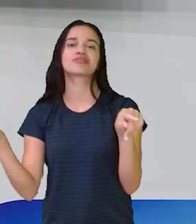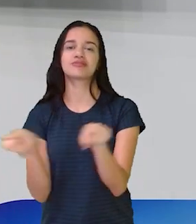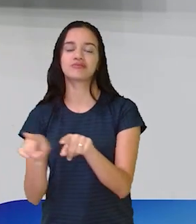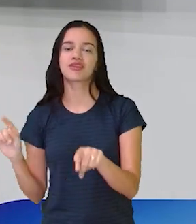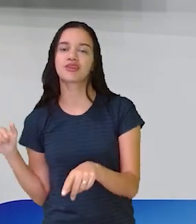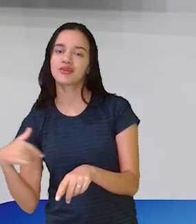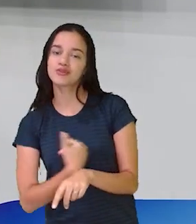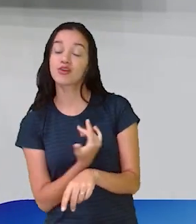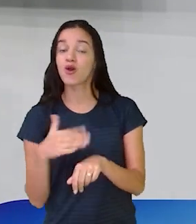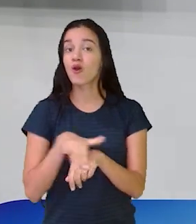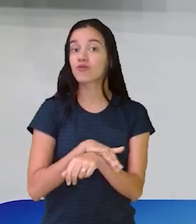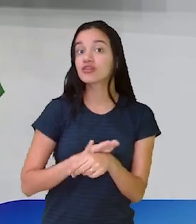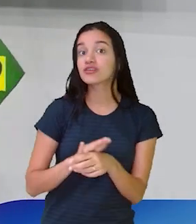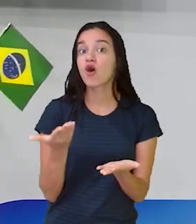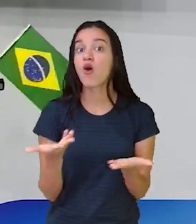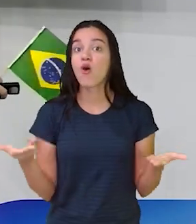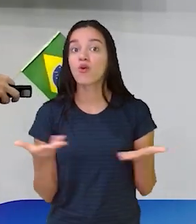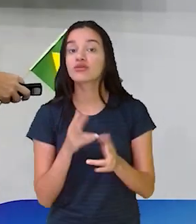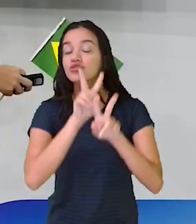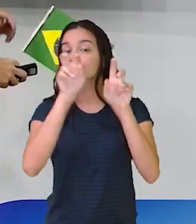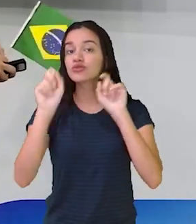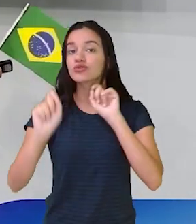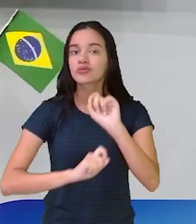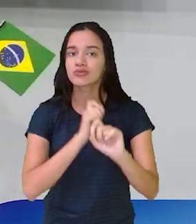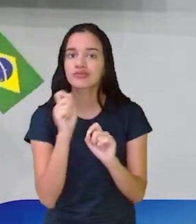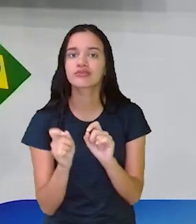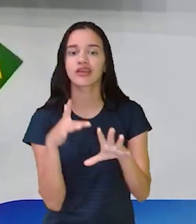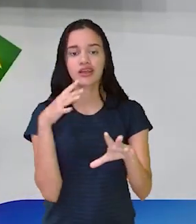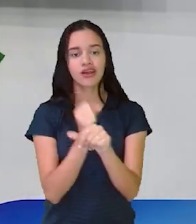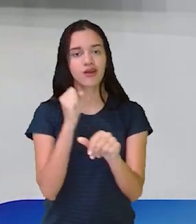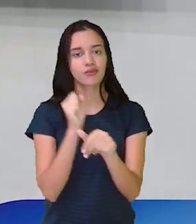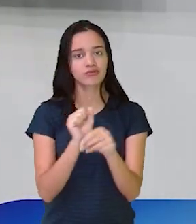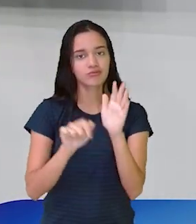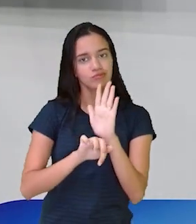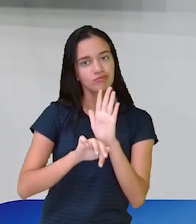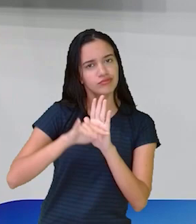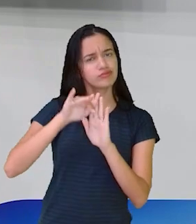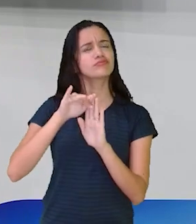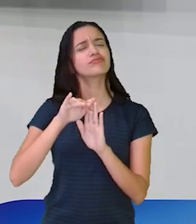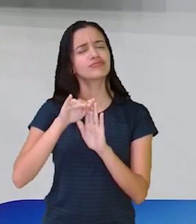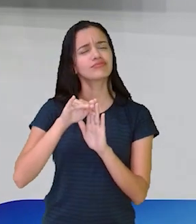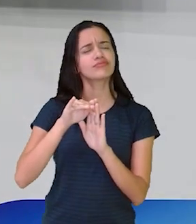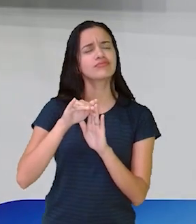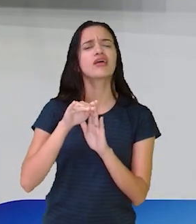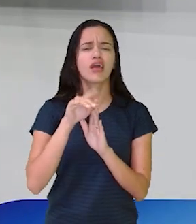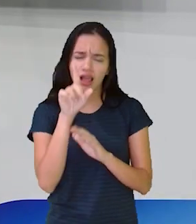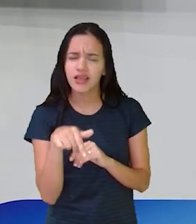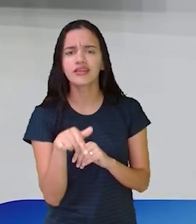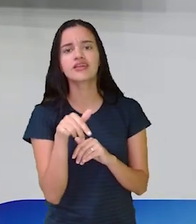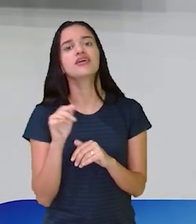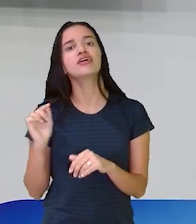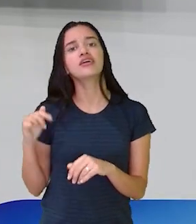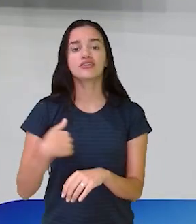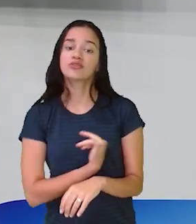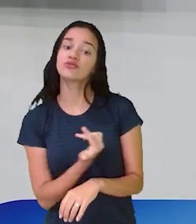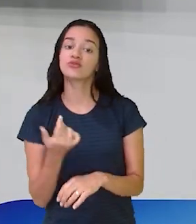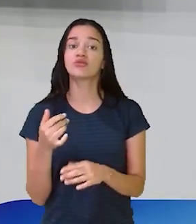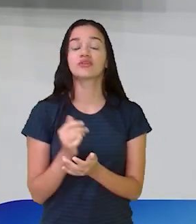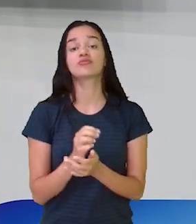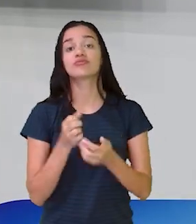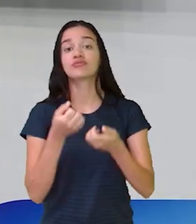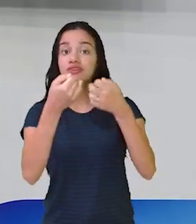vai conversar hoje sobre cálculos de volume. Professora, cálculos de volume a gente vai